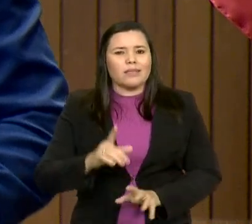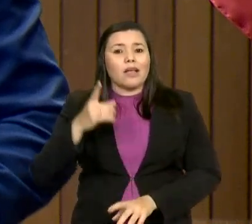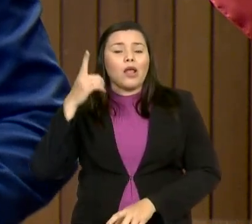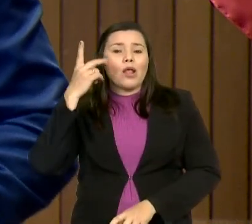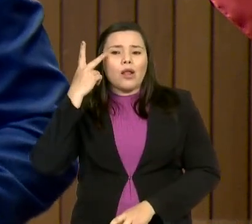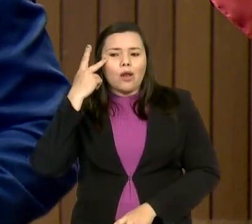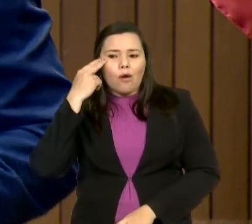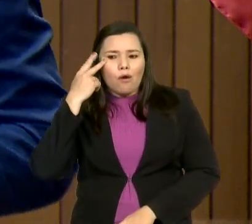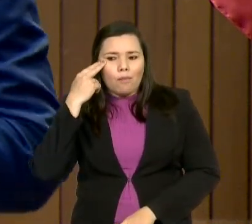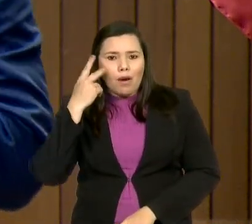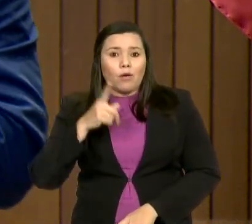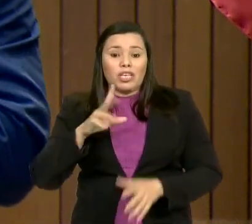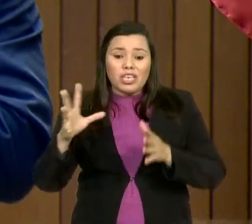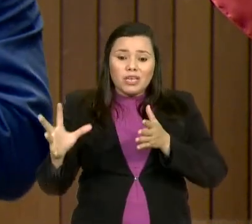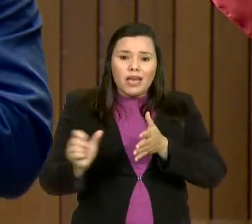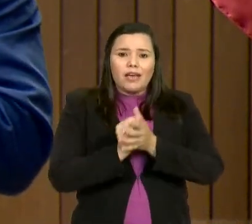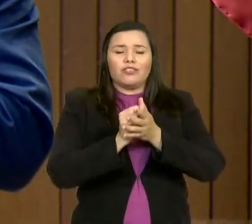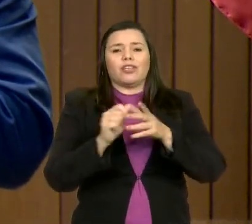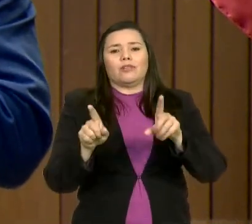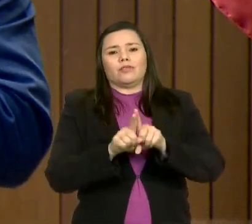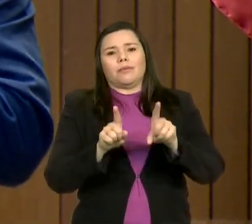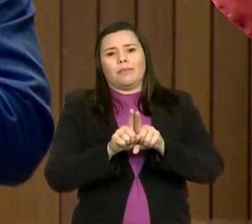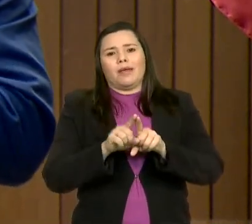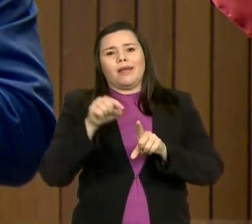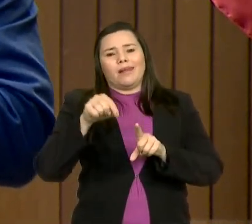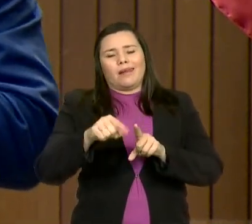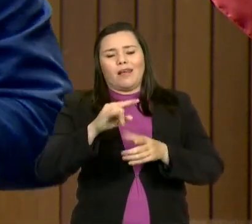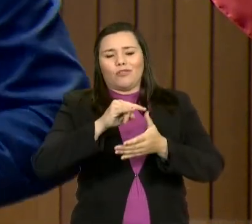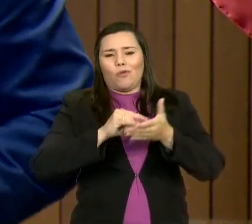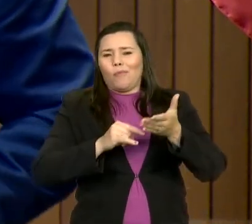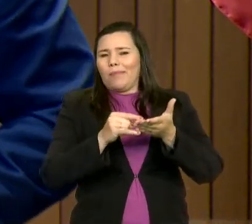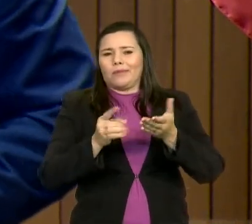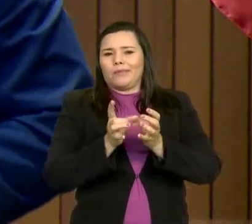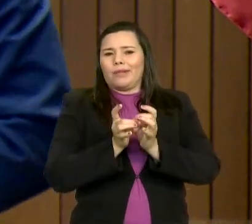dentro do hospital. Portanto, senhor presidente, muito obrigado e desejo a todos um excelente dia.